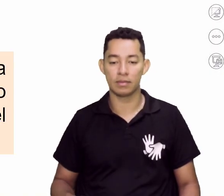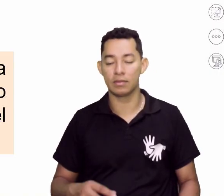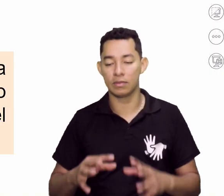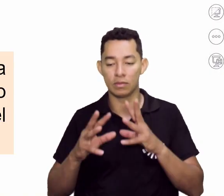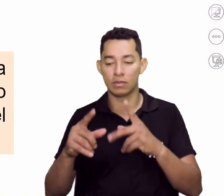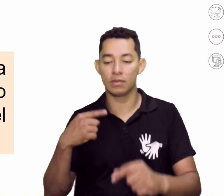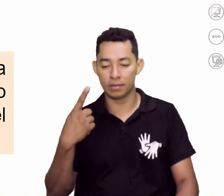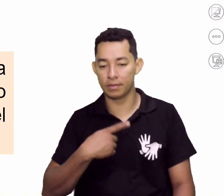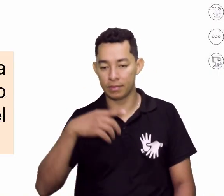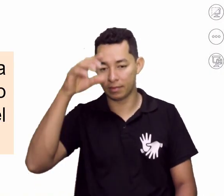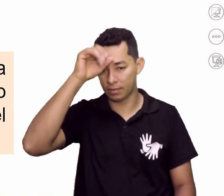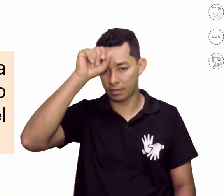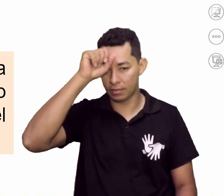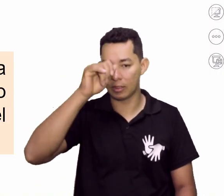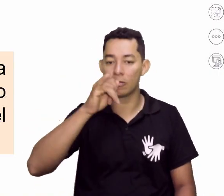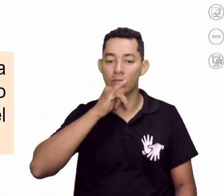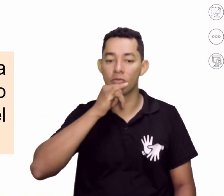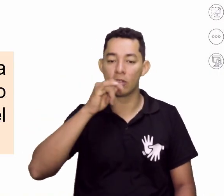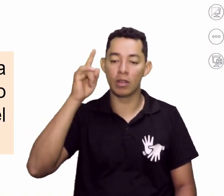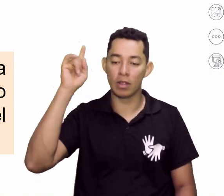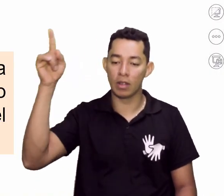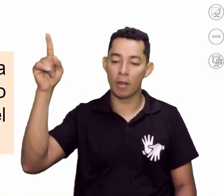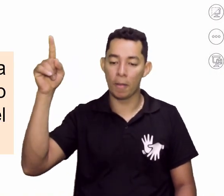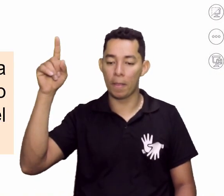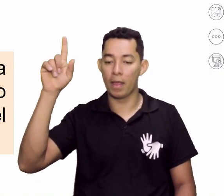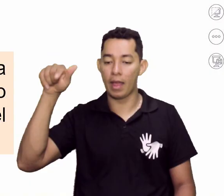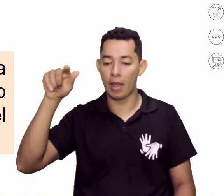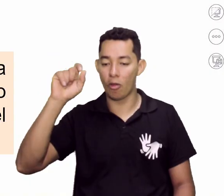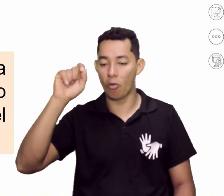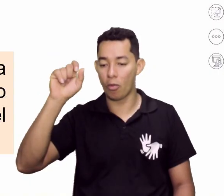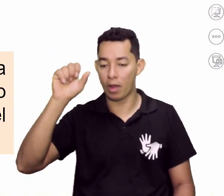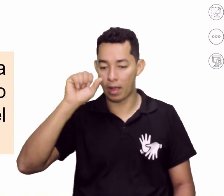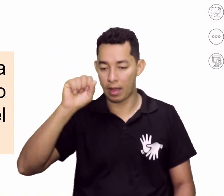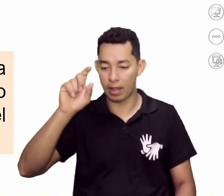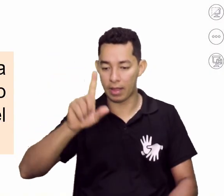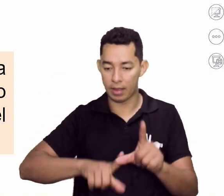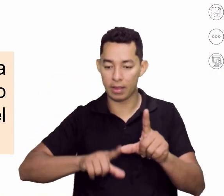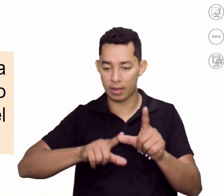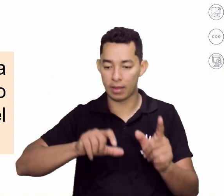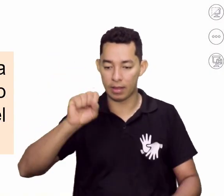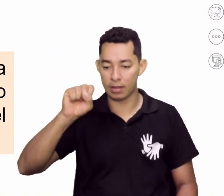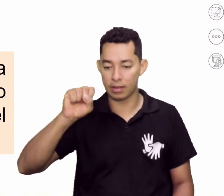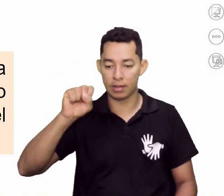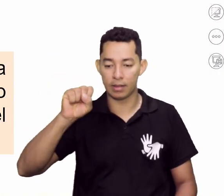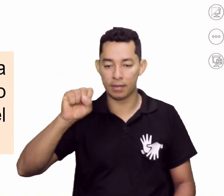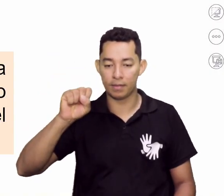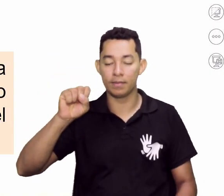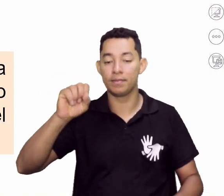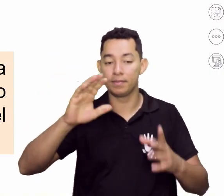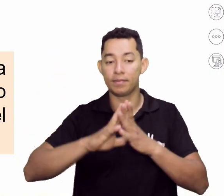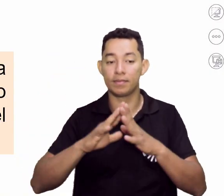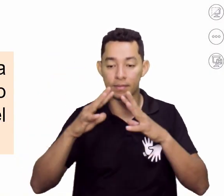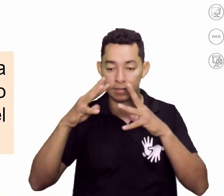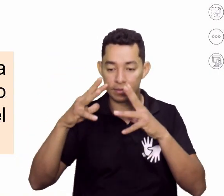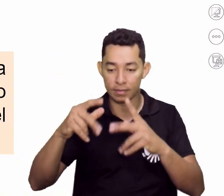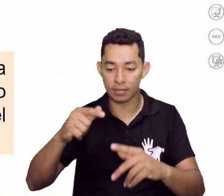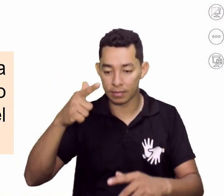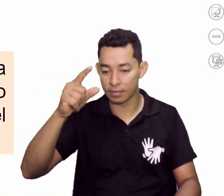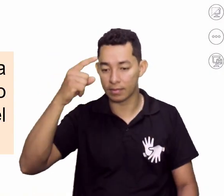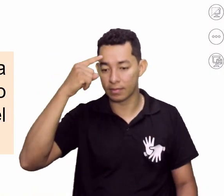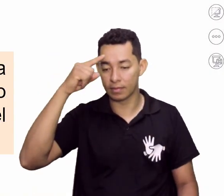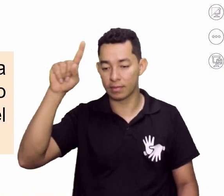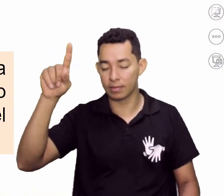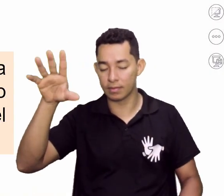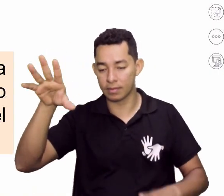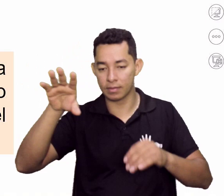S, ok? É um símbolo. E através disso daí, todas as outras ideias vão se